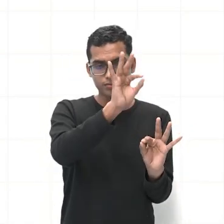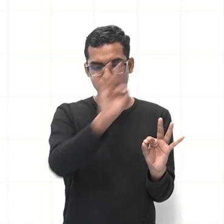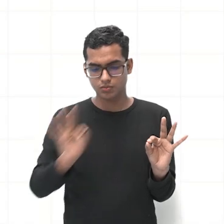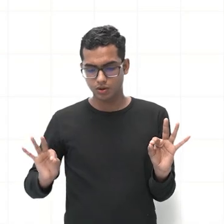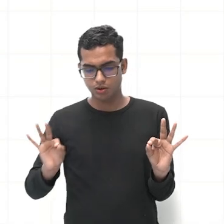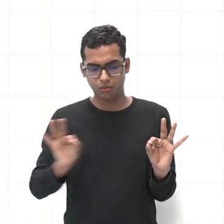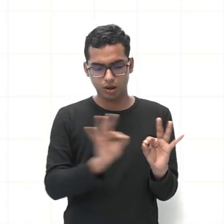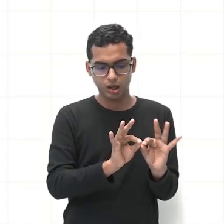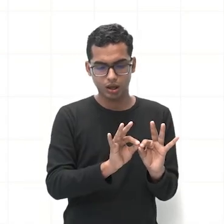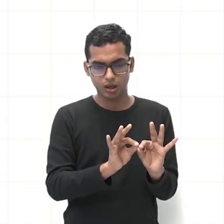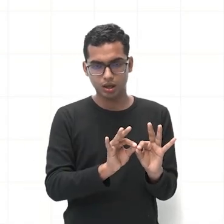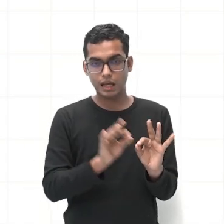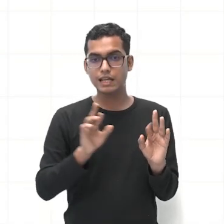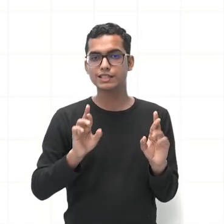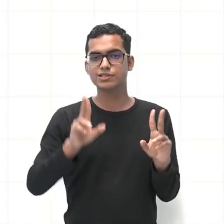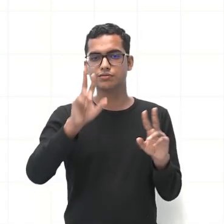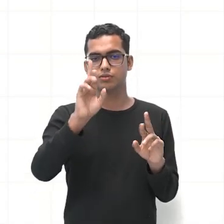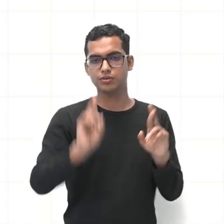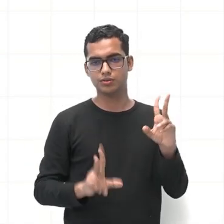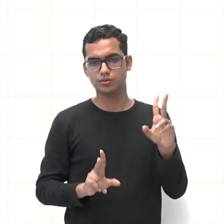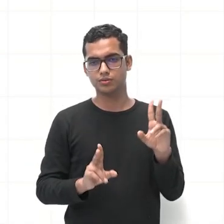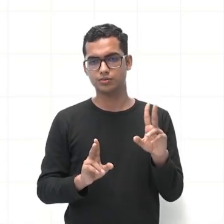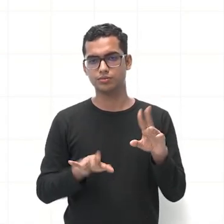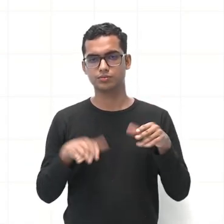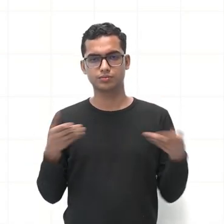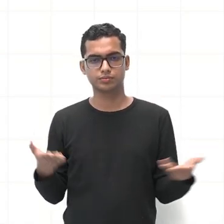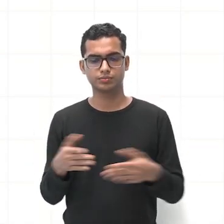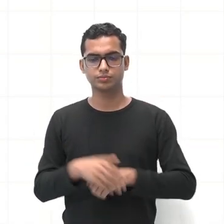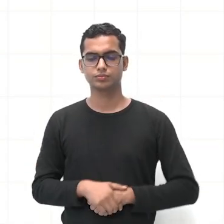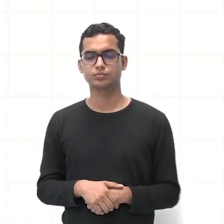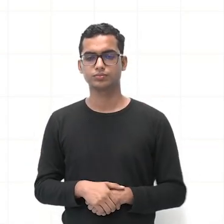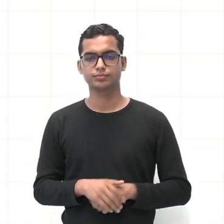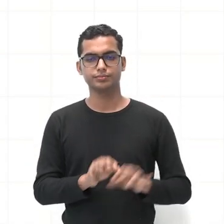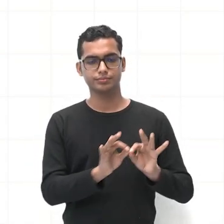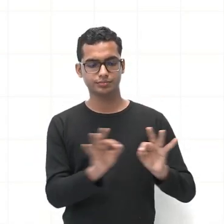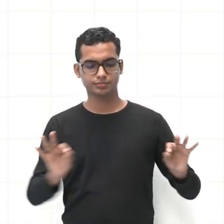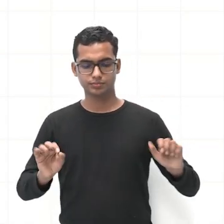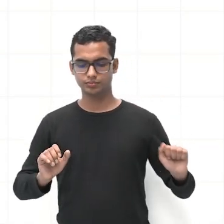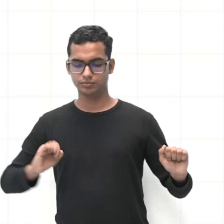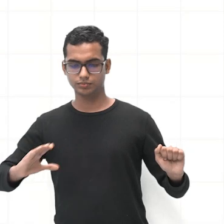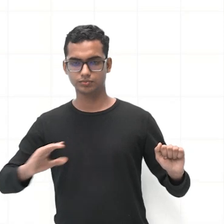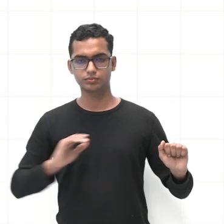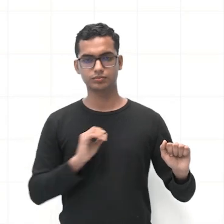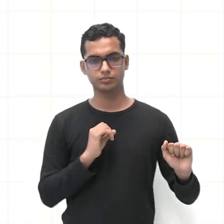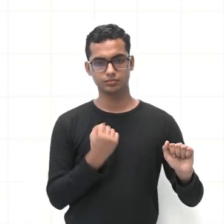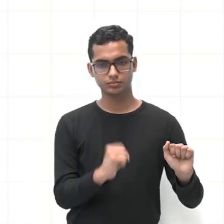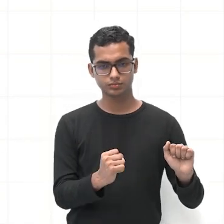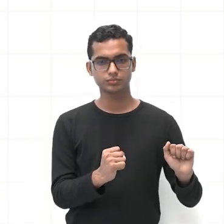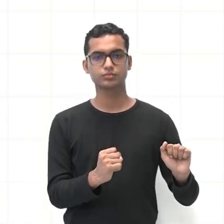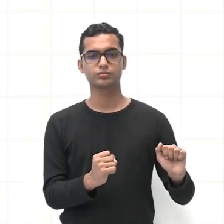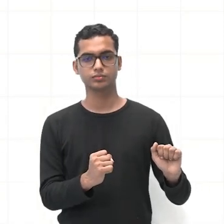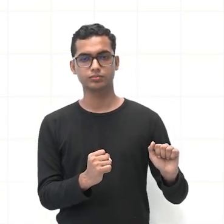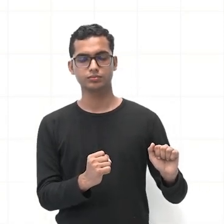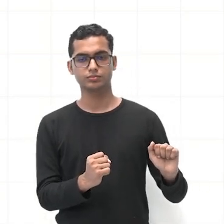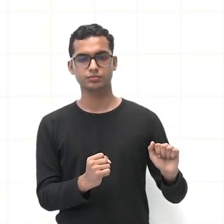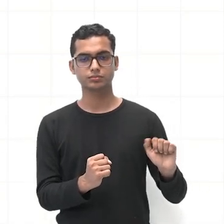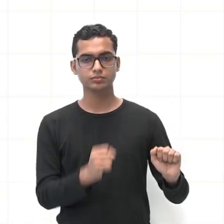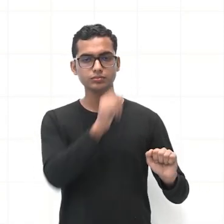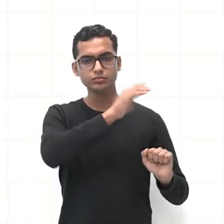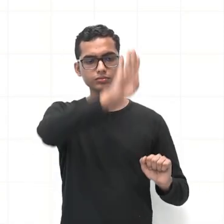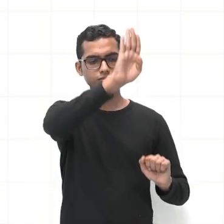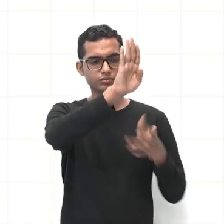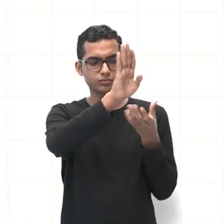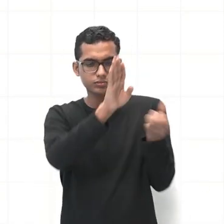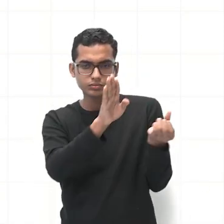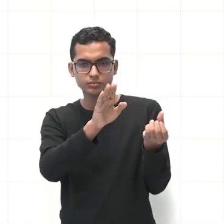diferentes. Pegamos aqui o segmento AC igual a 8, o segmento AB igual a 6 e o segmento